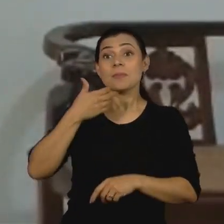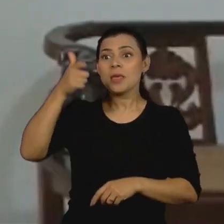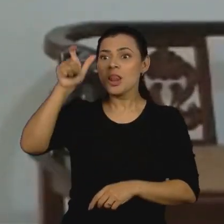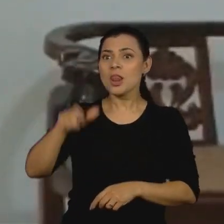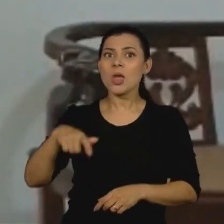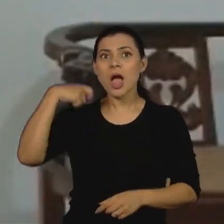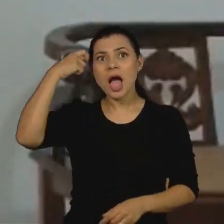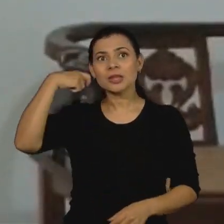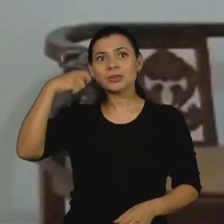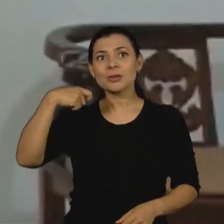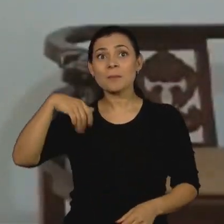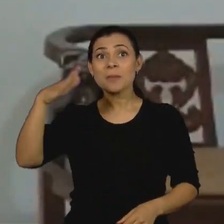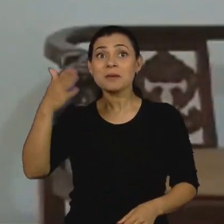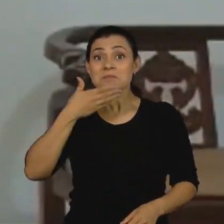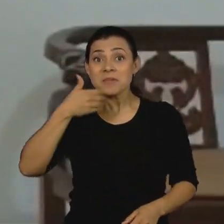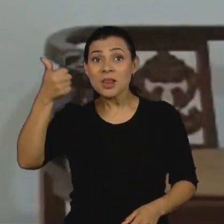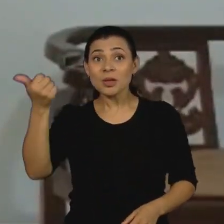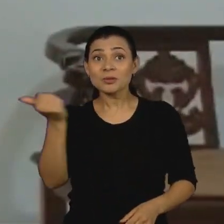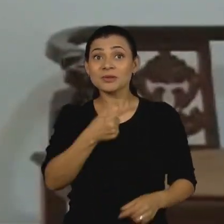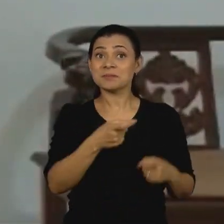ser médico até, né?